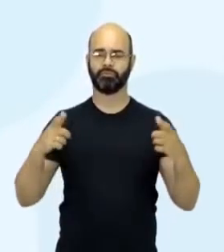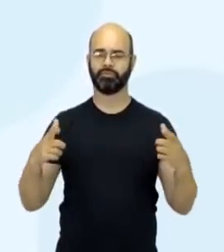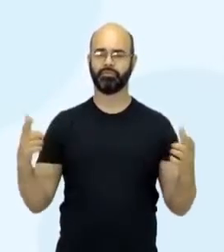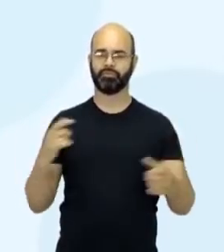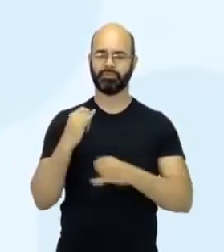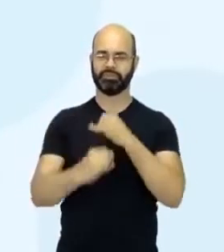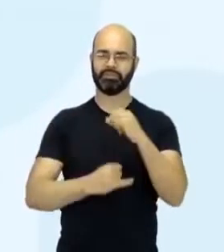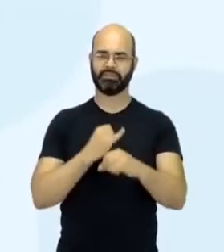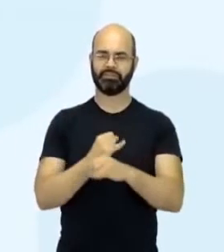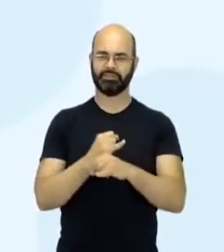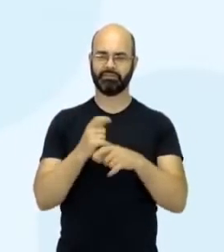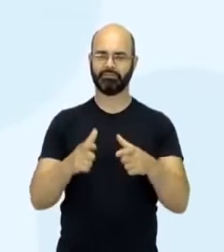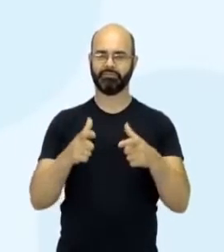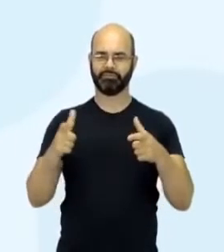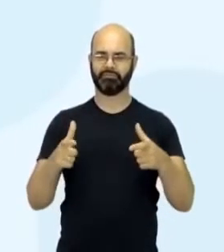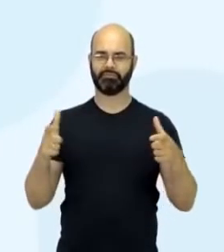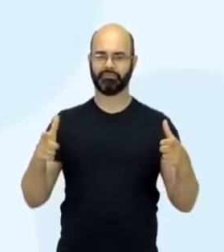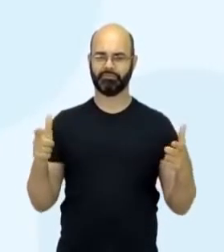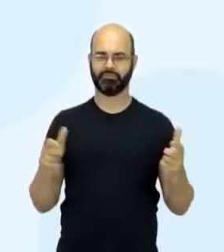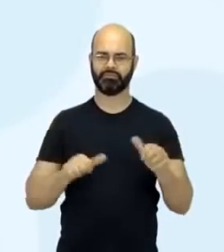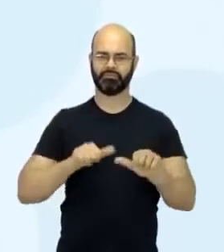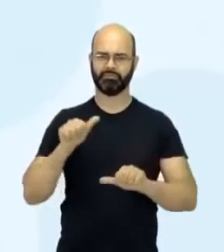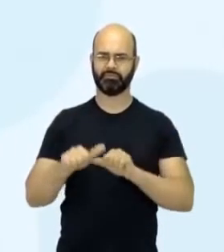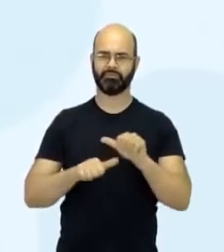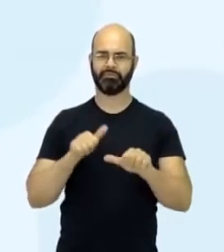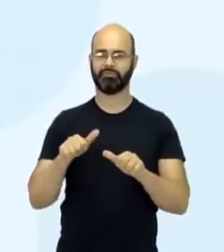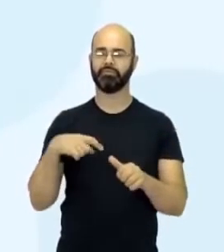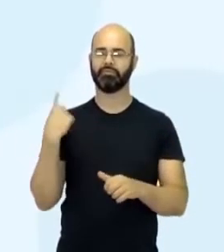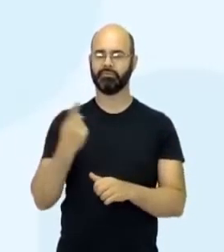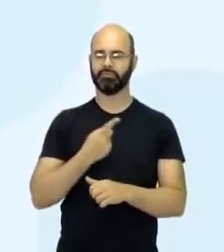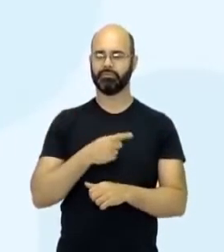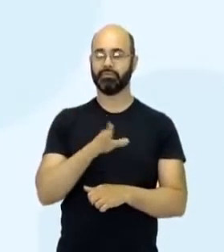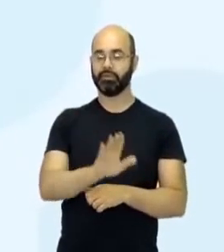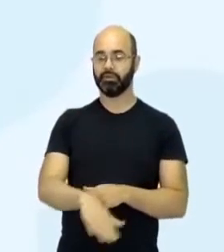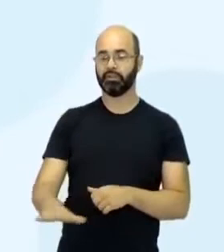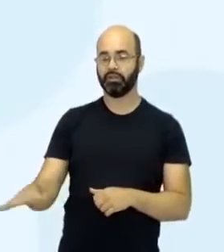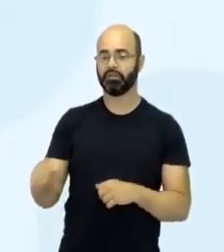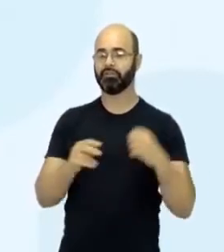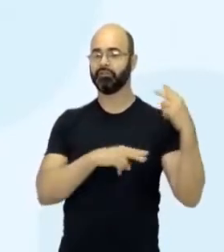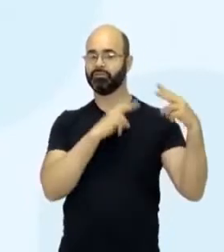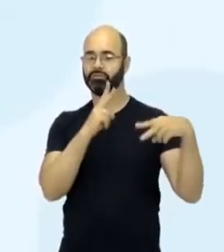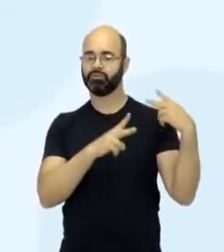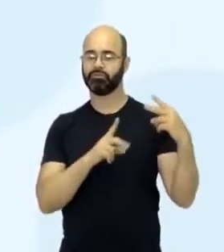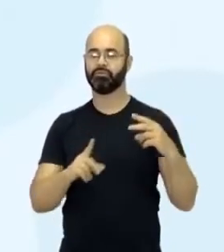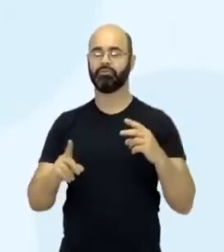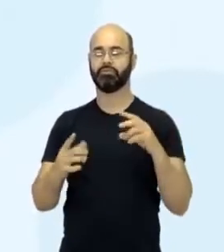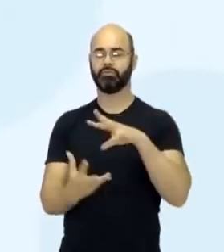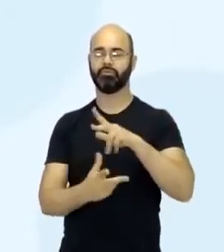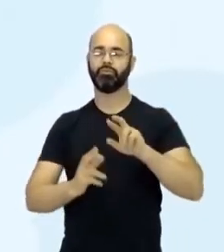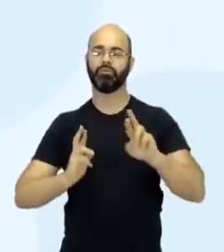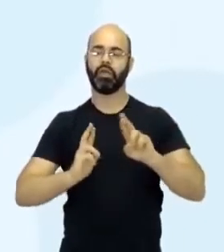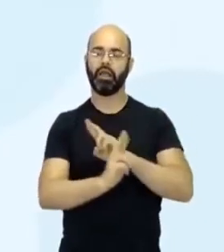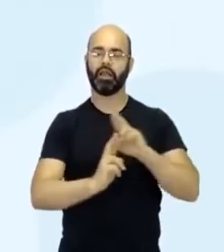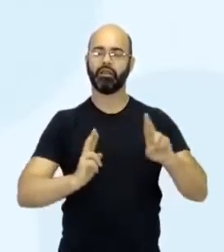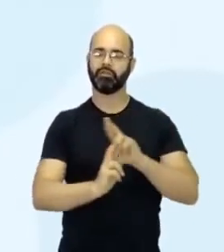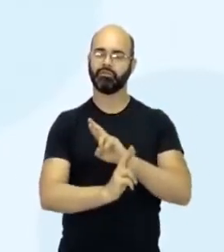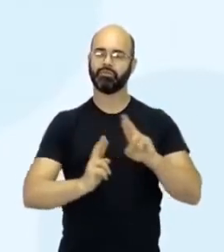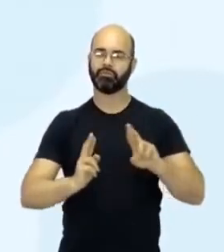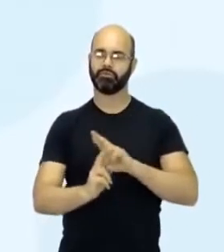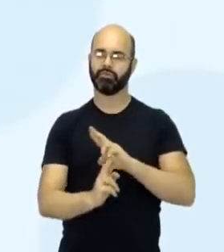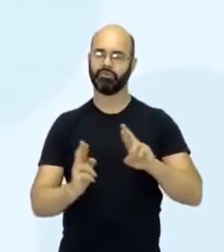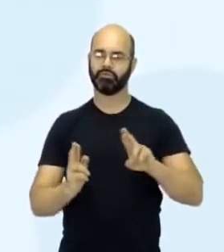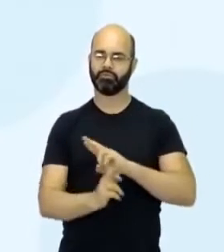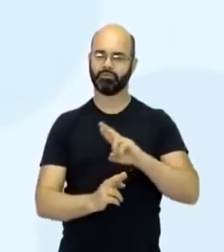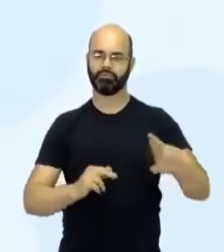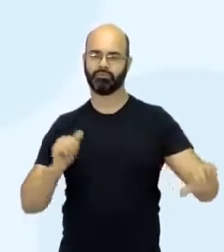internet e das redes sociais mudaram drasticamente a forma como as crianças e adolescentes se relacionam com o mundo. As redes